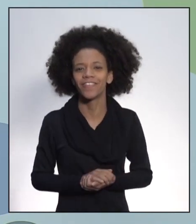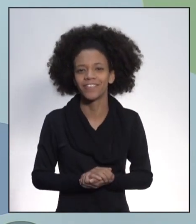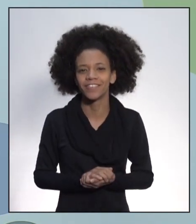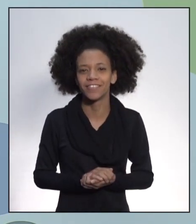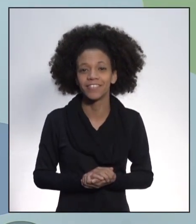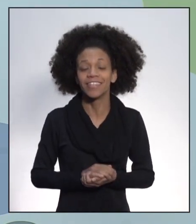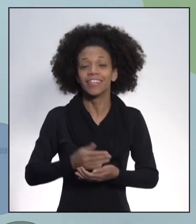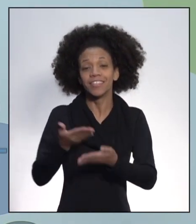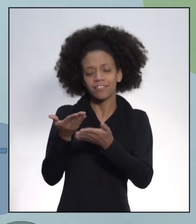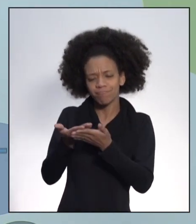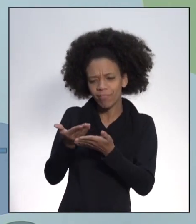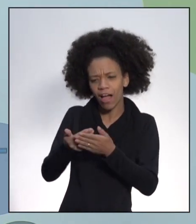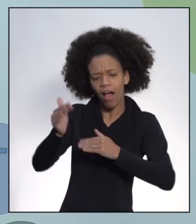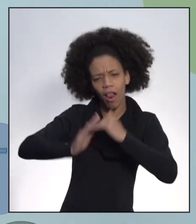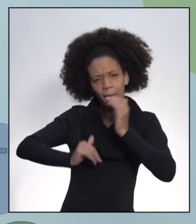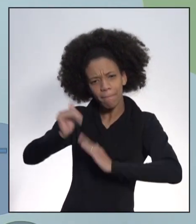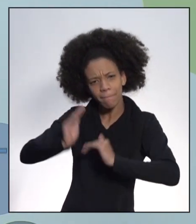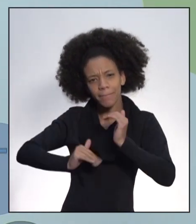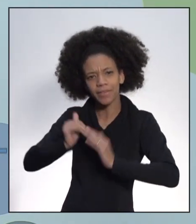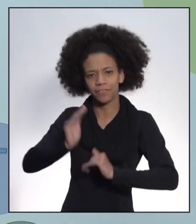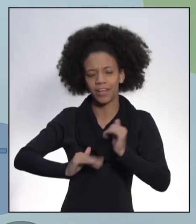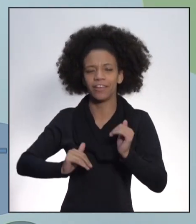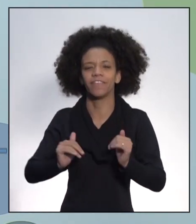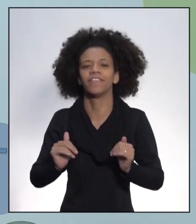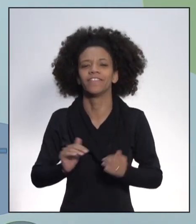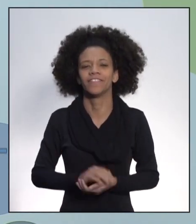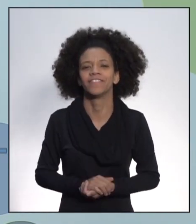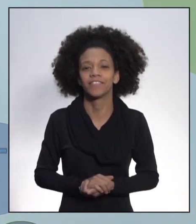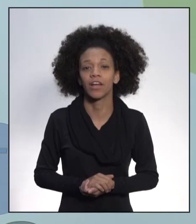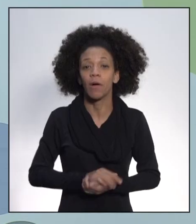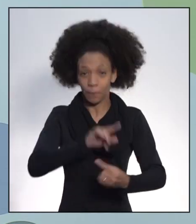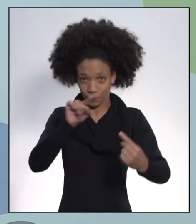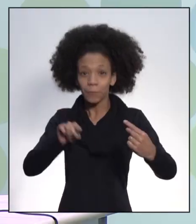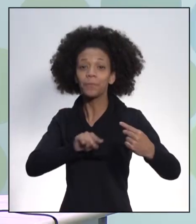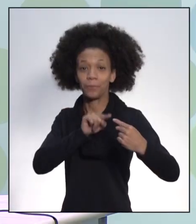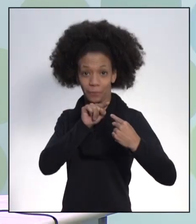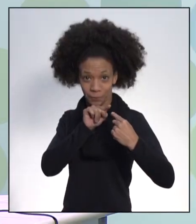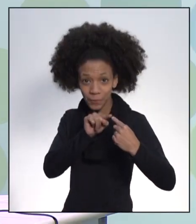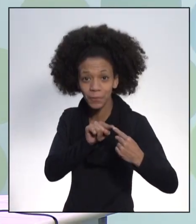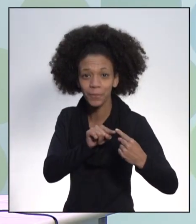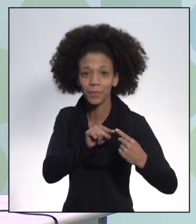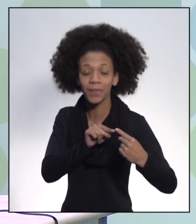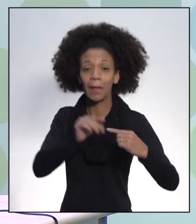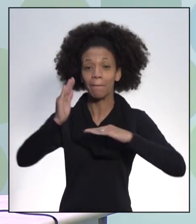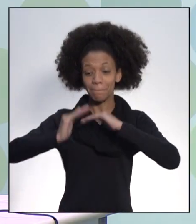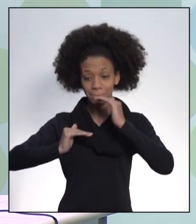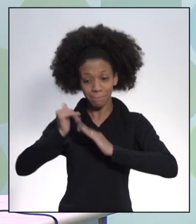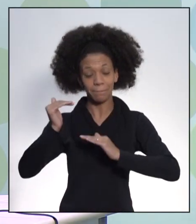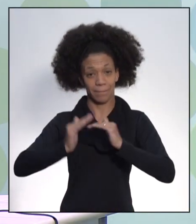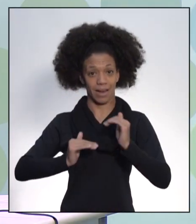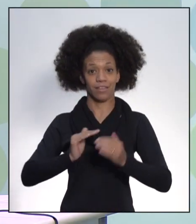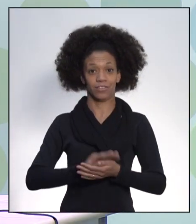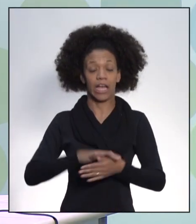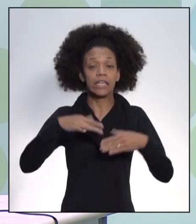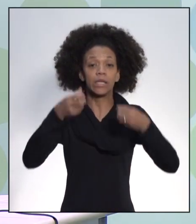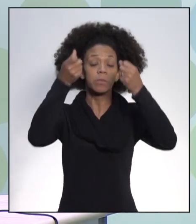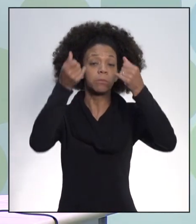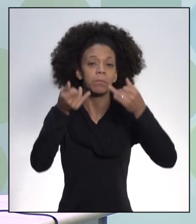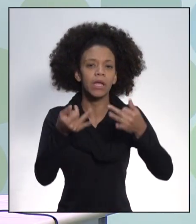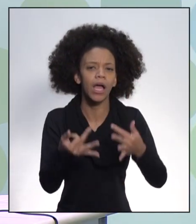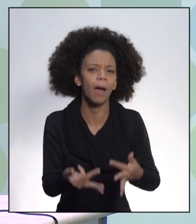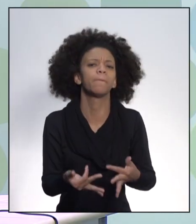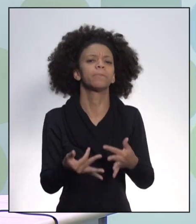essa aula tão prática, né? Exatamente. Né? O objetivo da aula é que seja uma aula prática. Então, explicaremos um